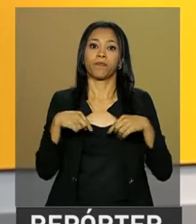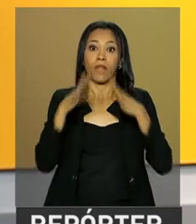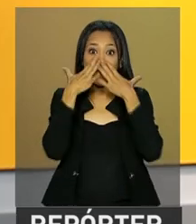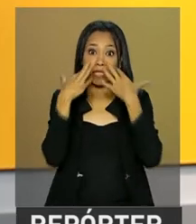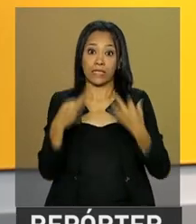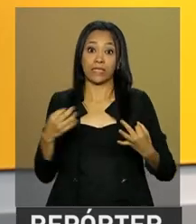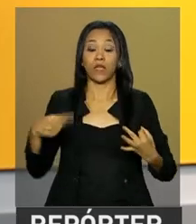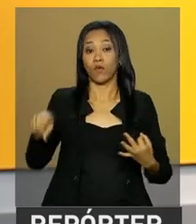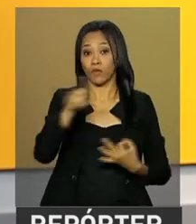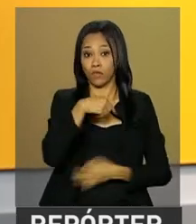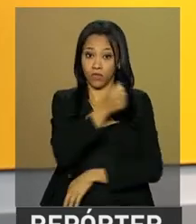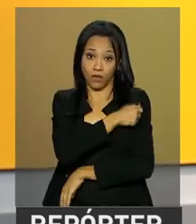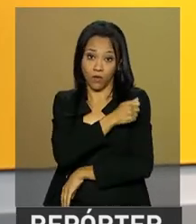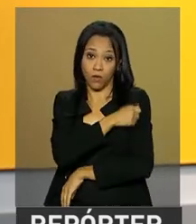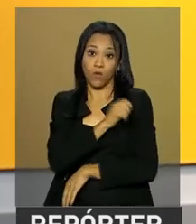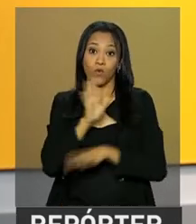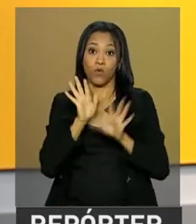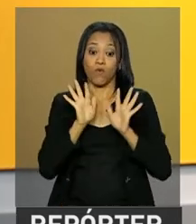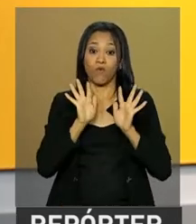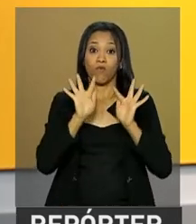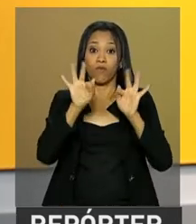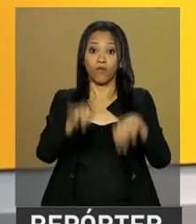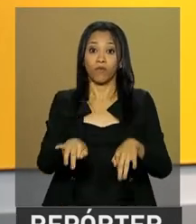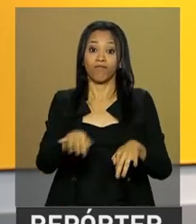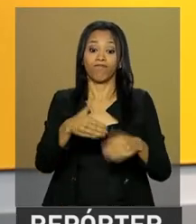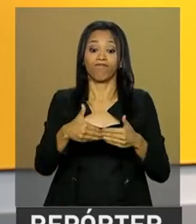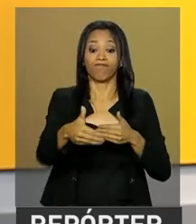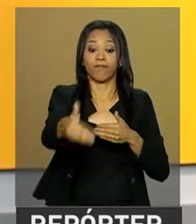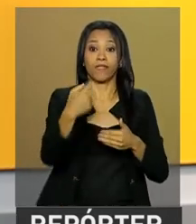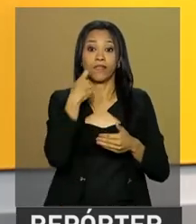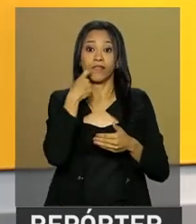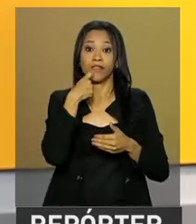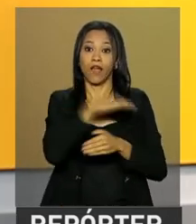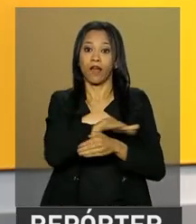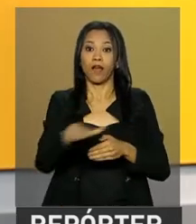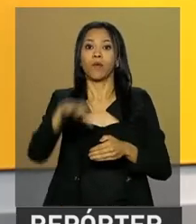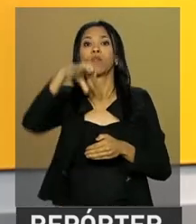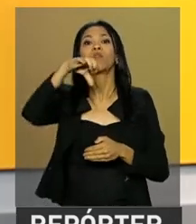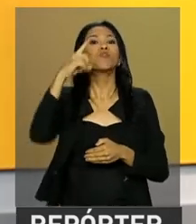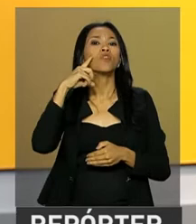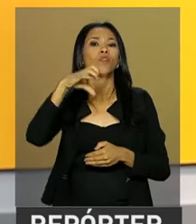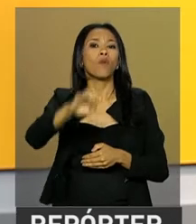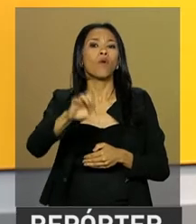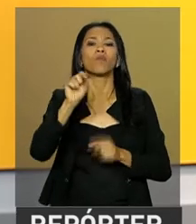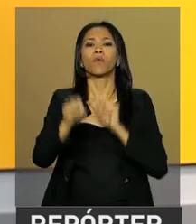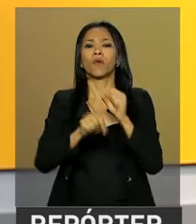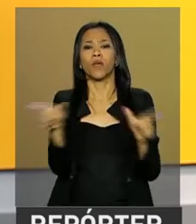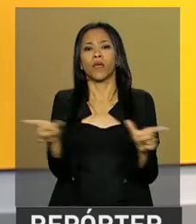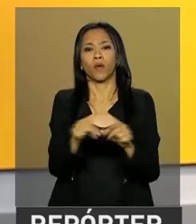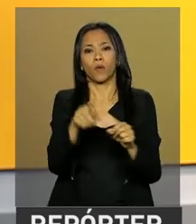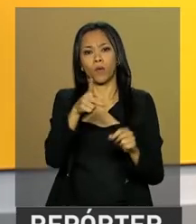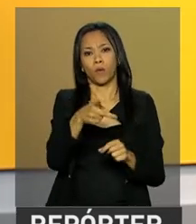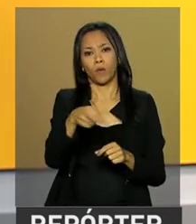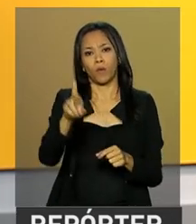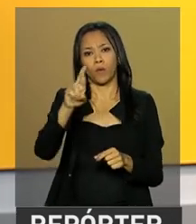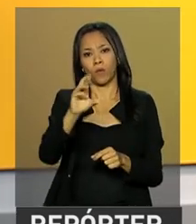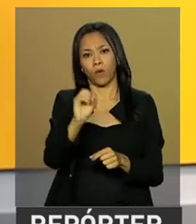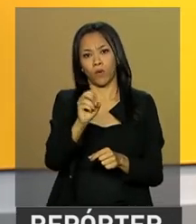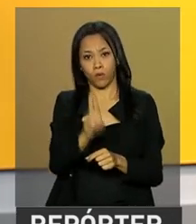estudantes termina nesta sexta-feira dia 9 as inscrições para o programa universidade para todos o